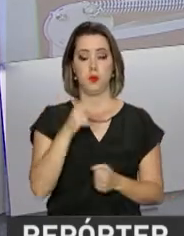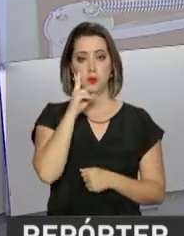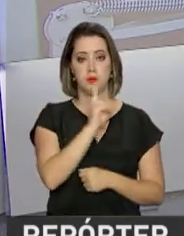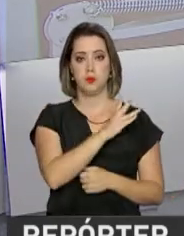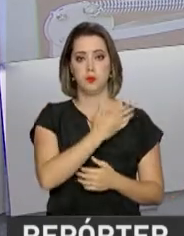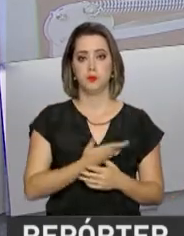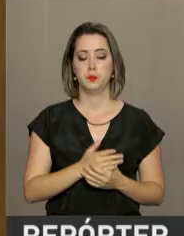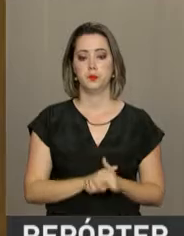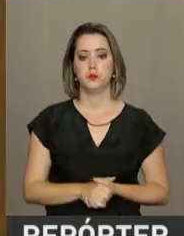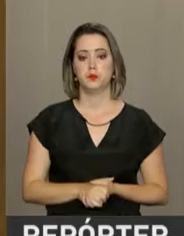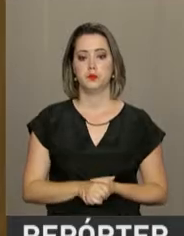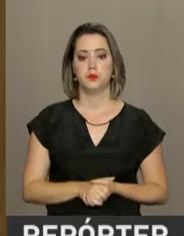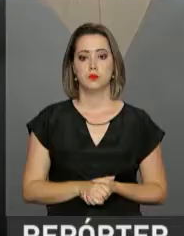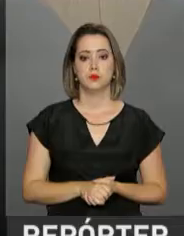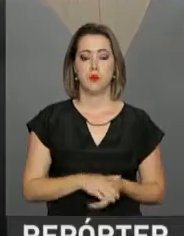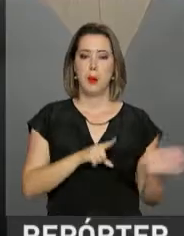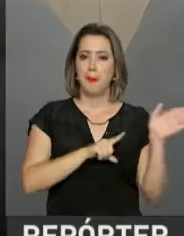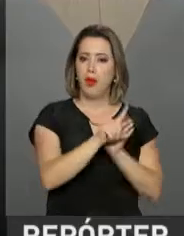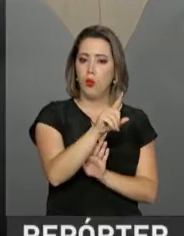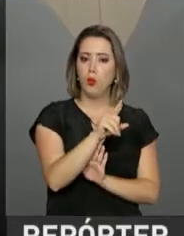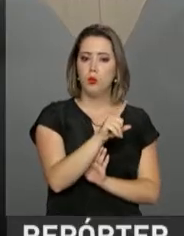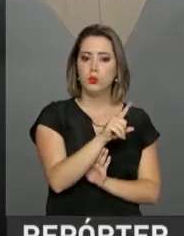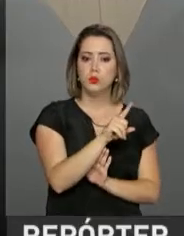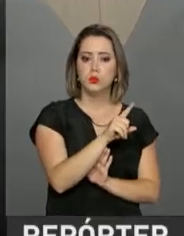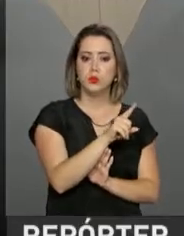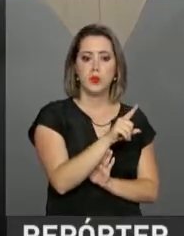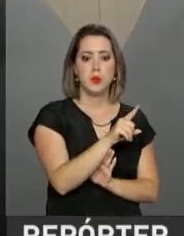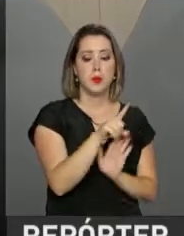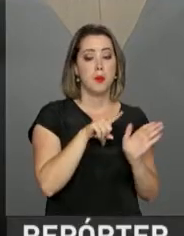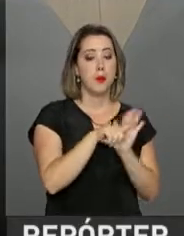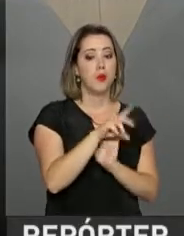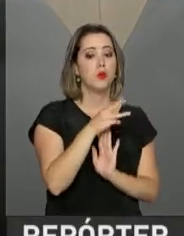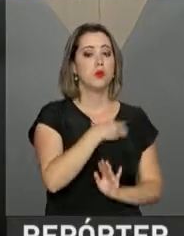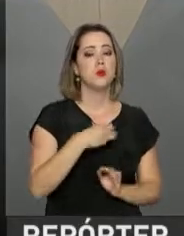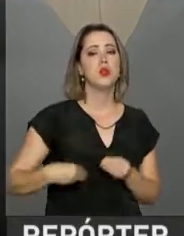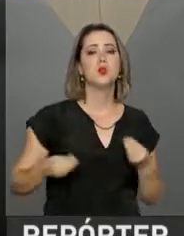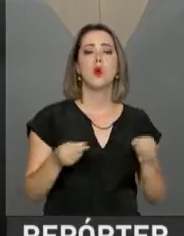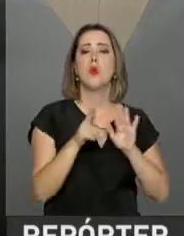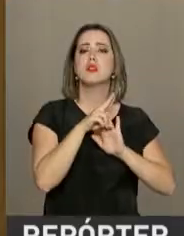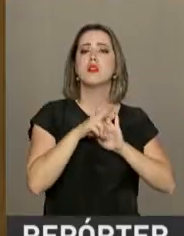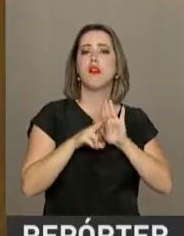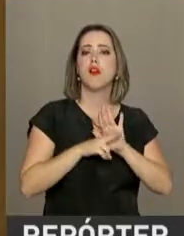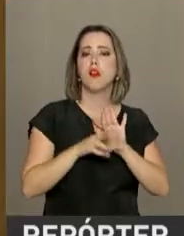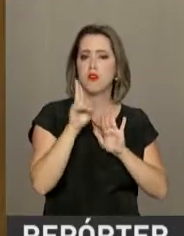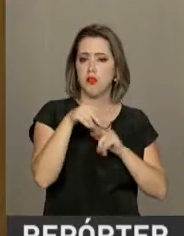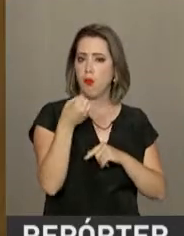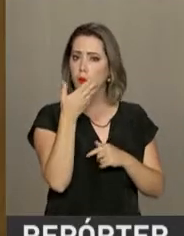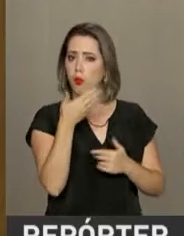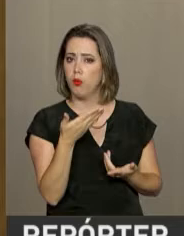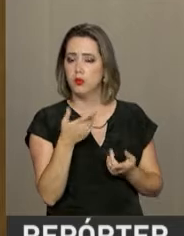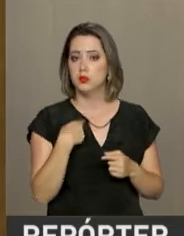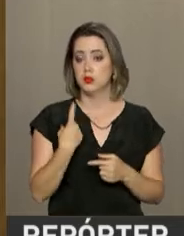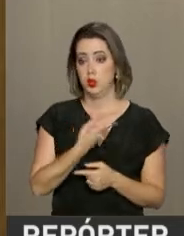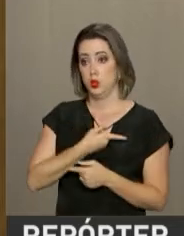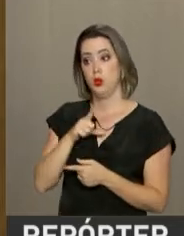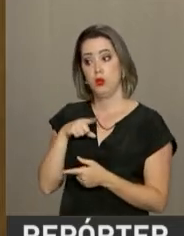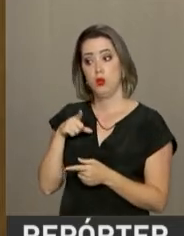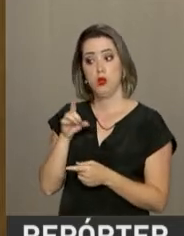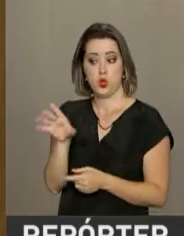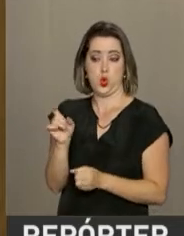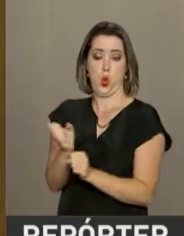acompanhar. Ministro, e como as pessoas podem se beneficiar com as novas regras? Sobretudo porque nós não vamos só construir